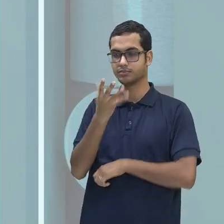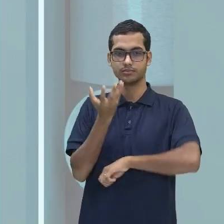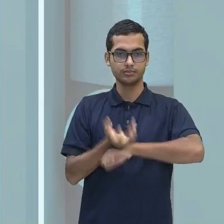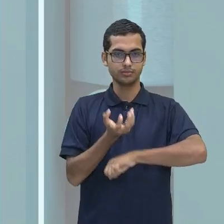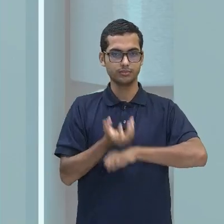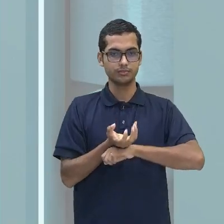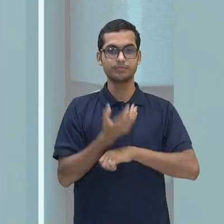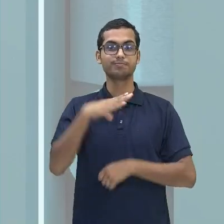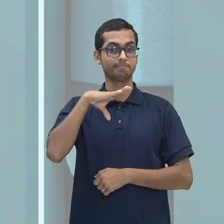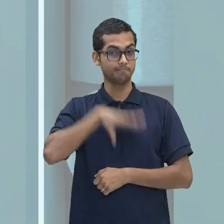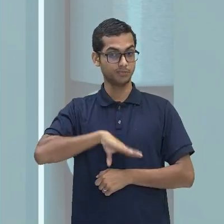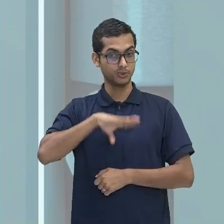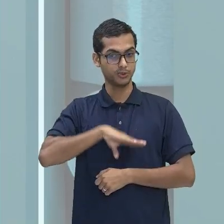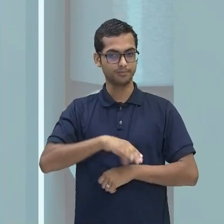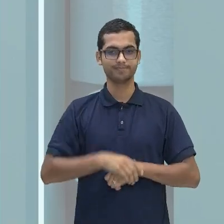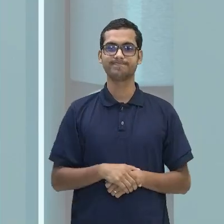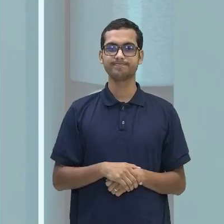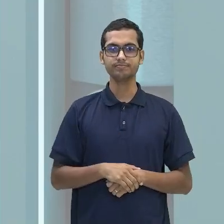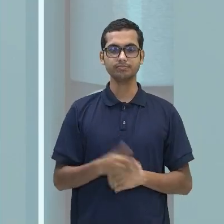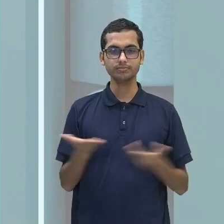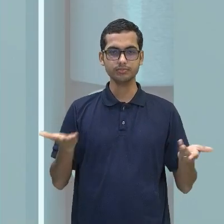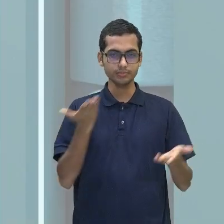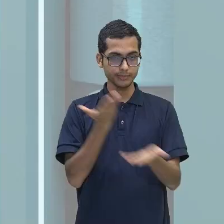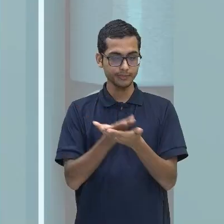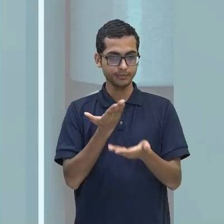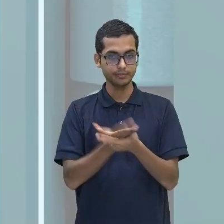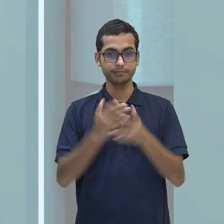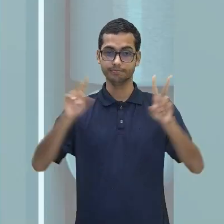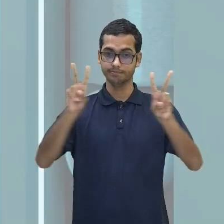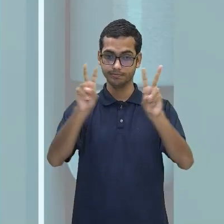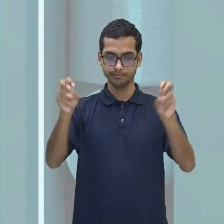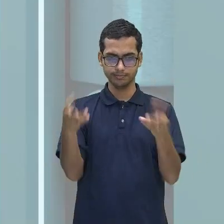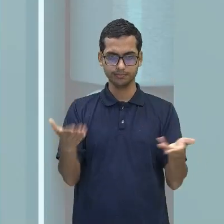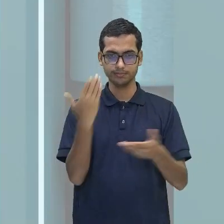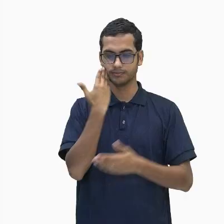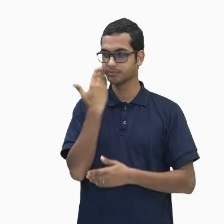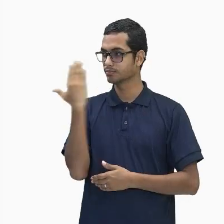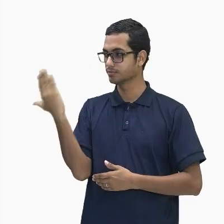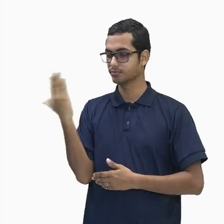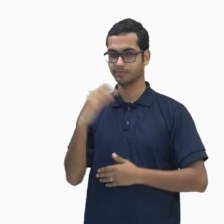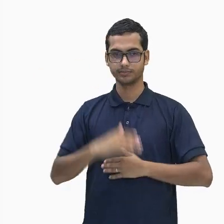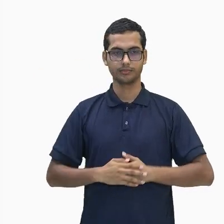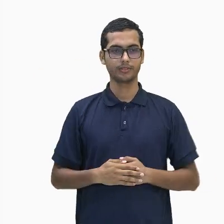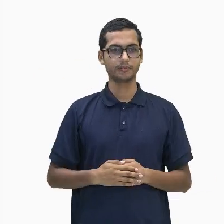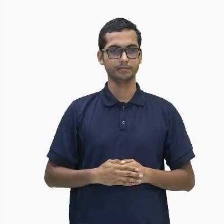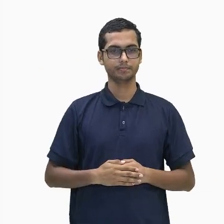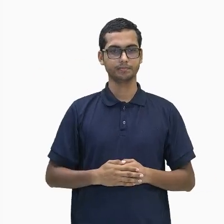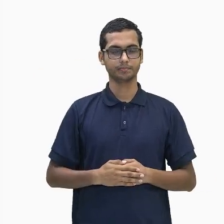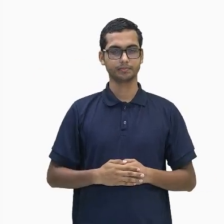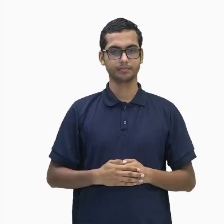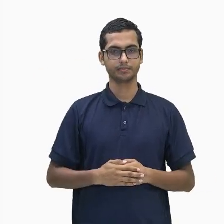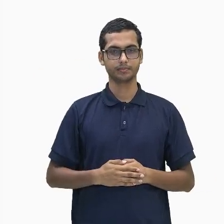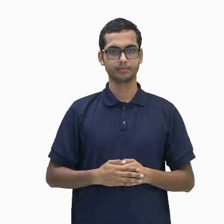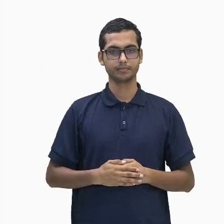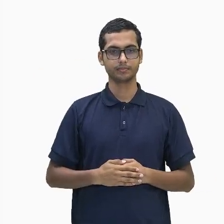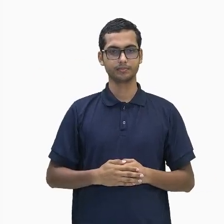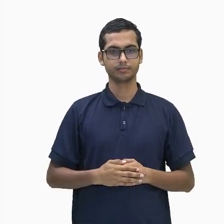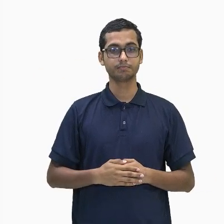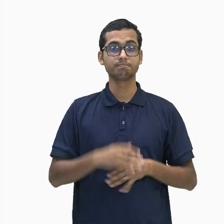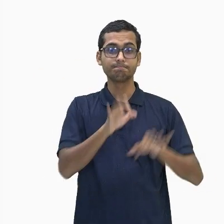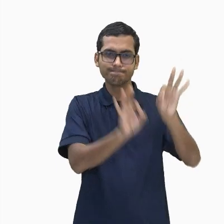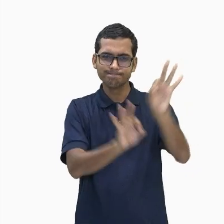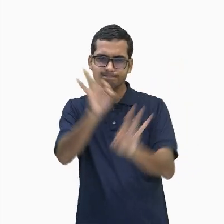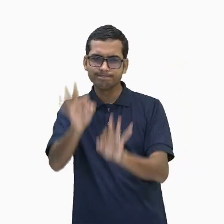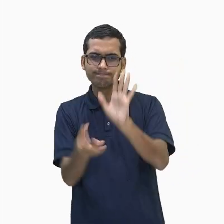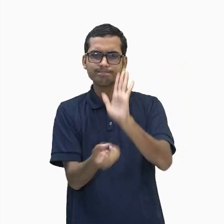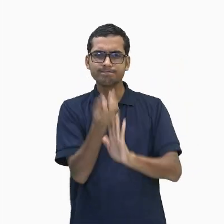Língua Portuguesa, e nesta aula teremos o seguinte objeto de conhecimento, vamos conhecê-lo: planejamento